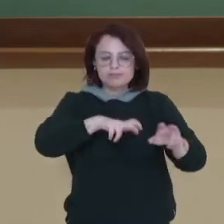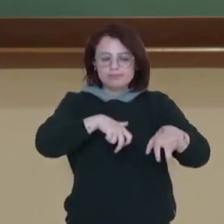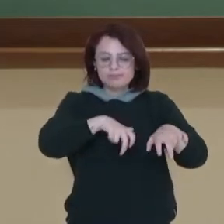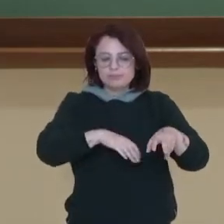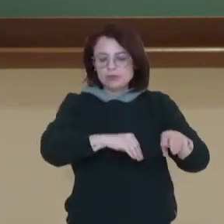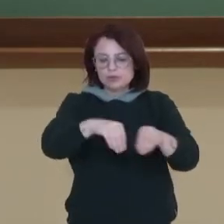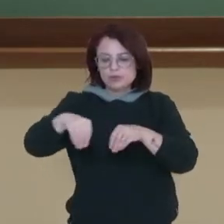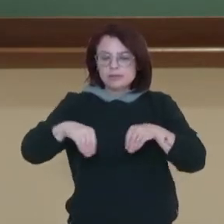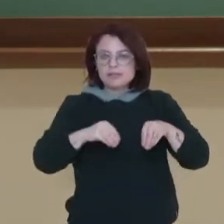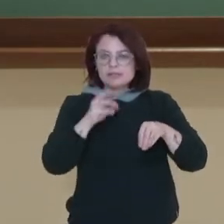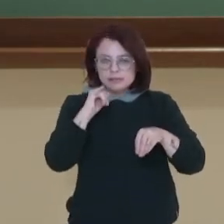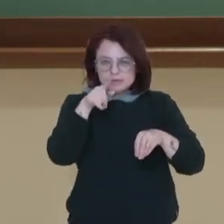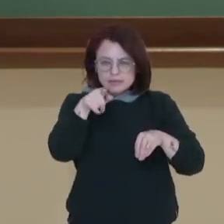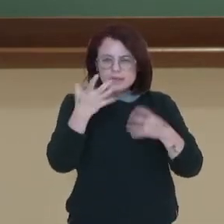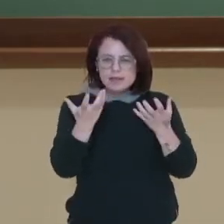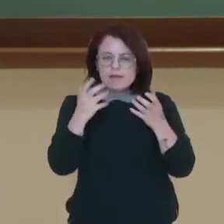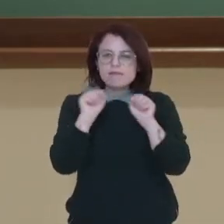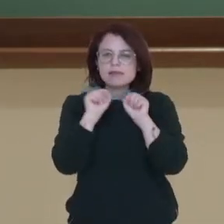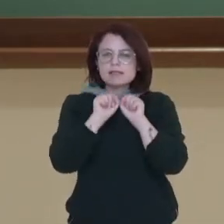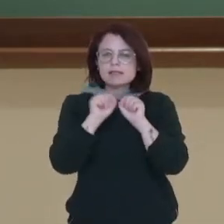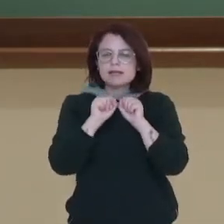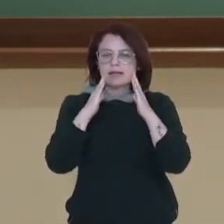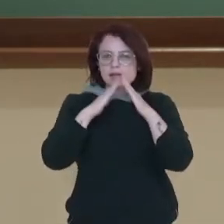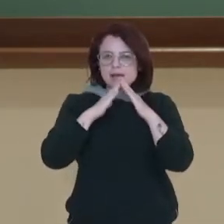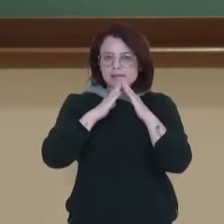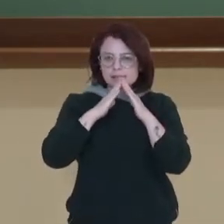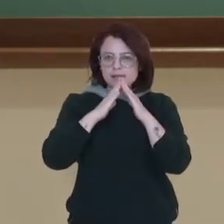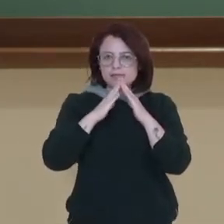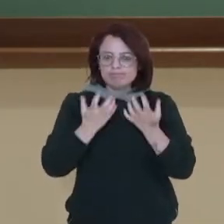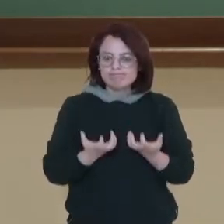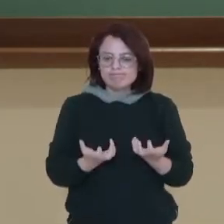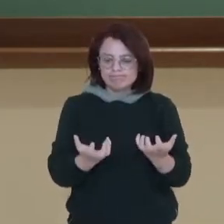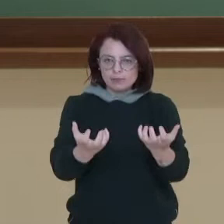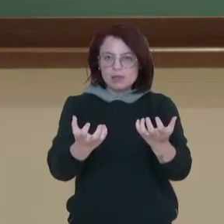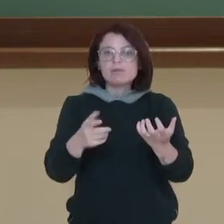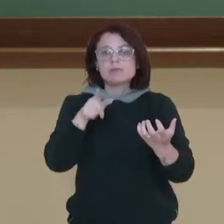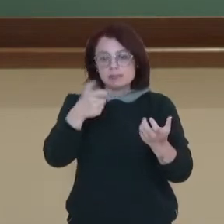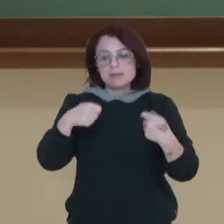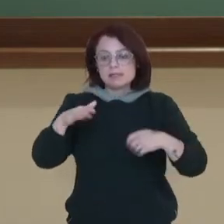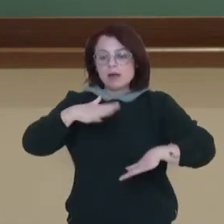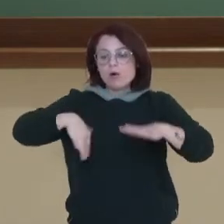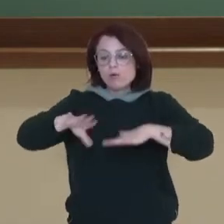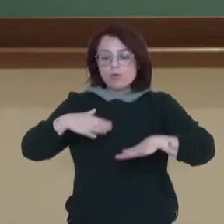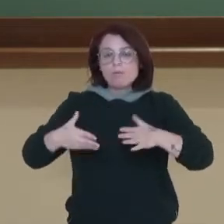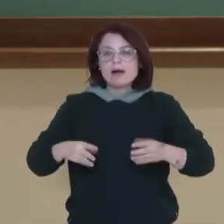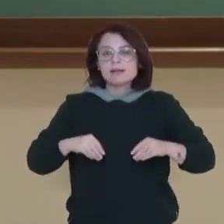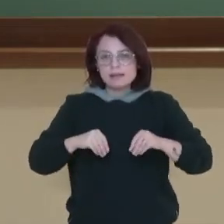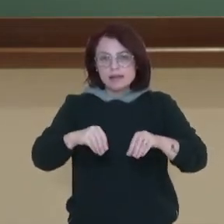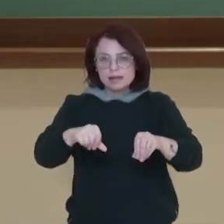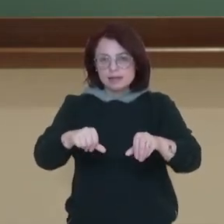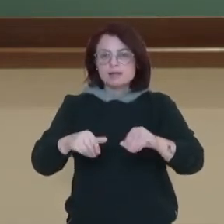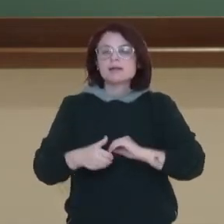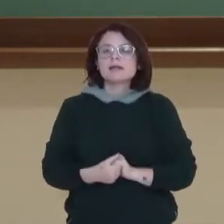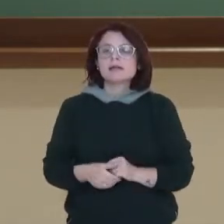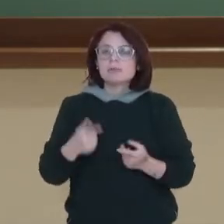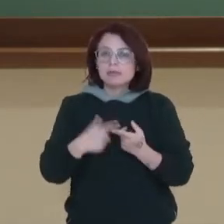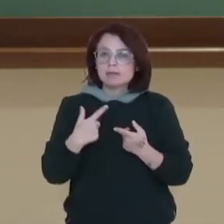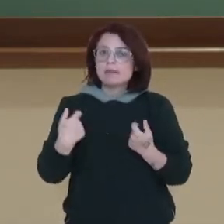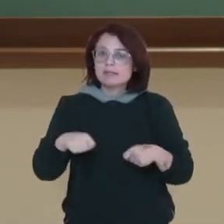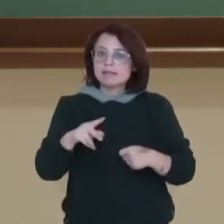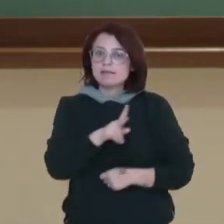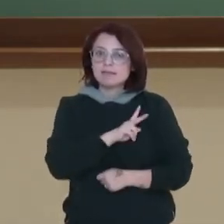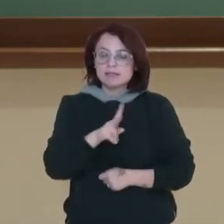Então, se você vai fazer uma horta na sua casa, por exemplo, você tem que corrigir esse solo para que ele tenha os nutrientes necessários para as plantas